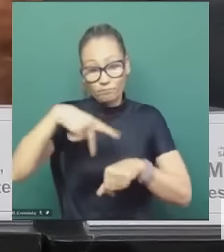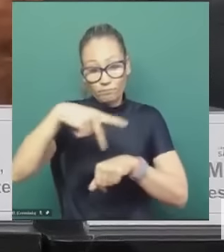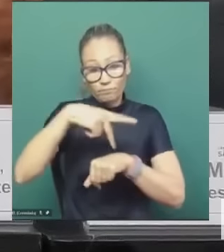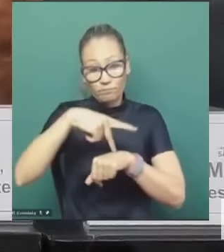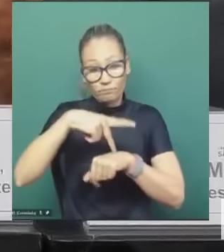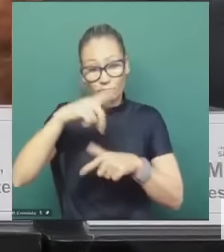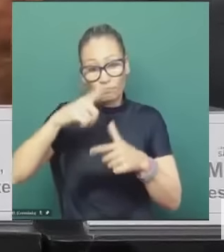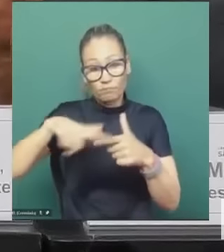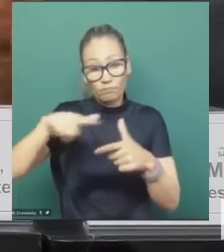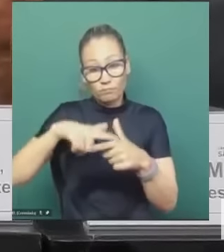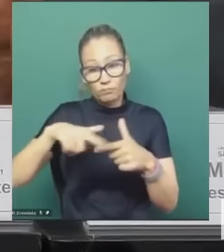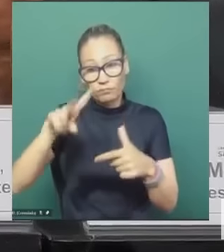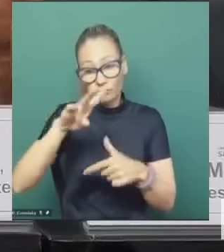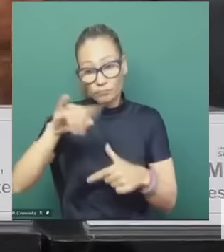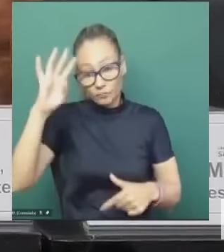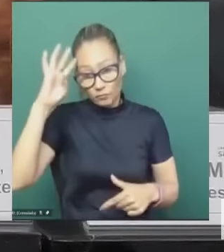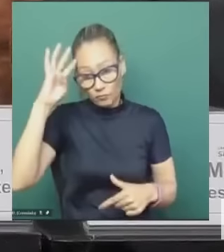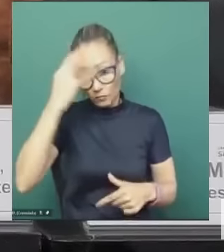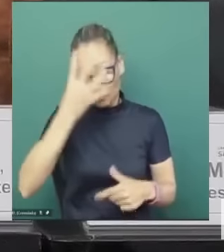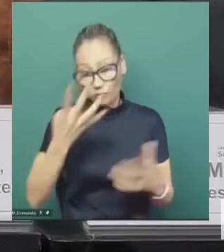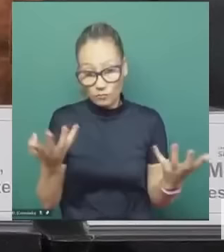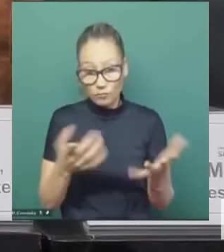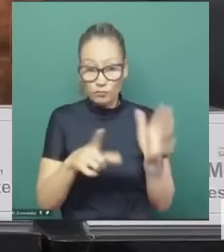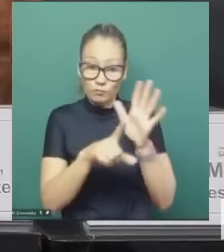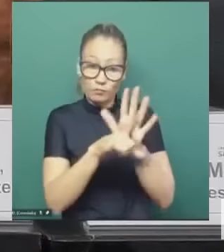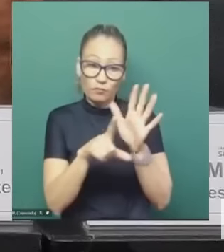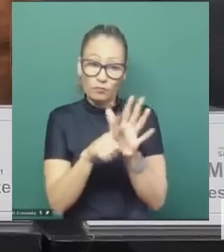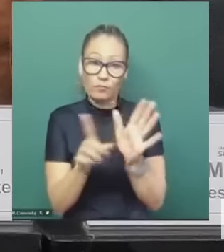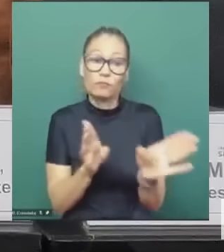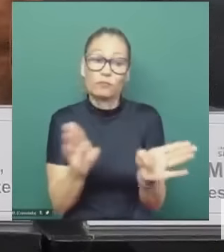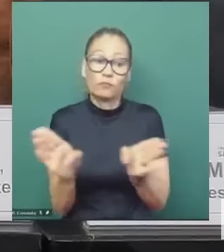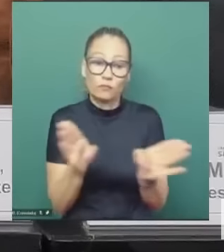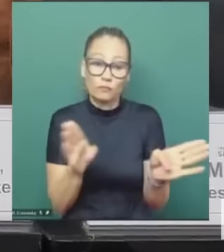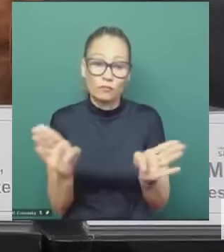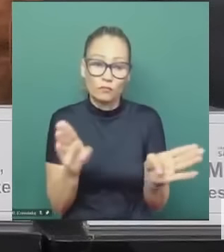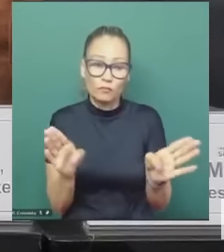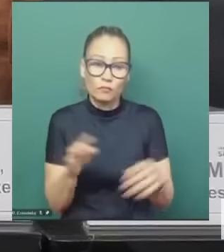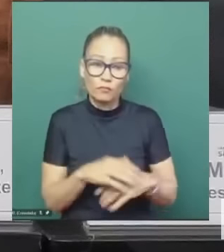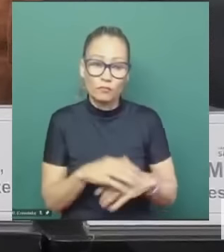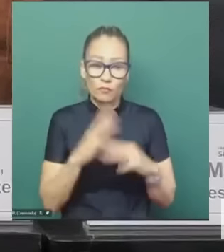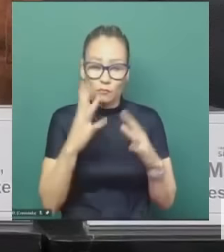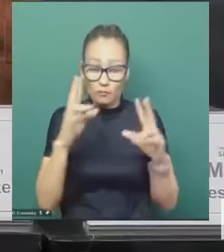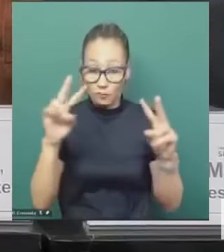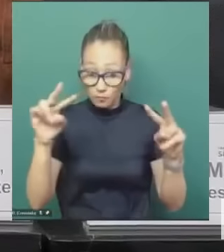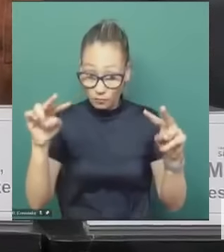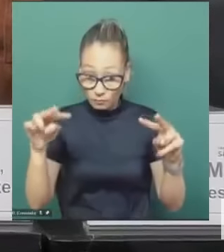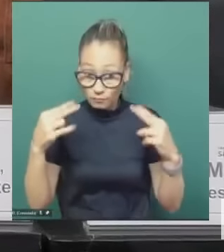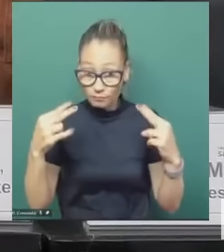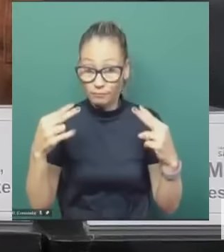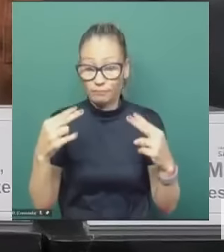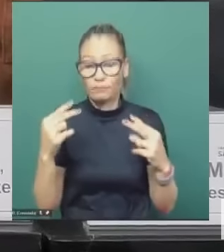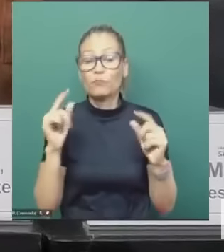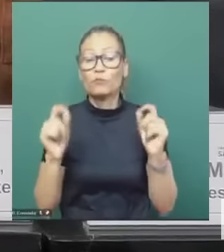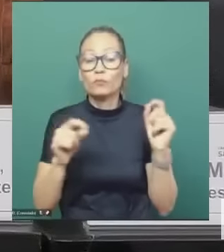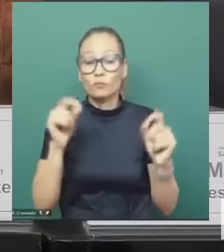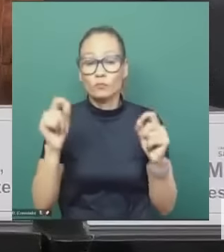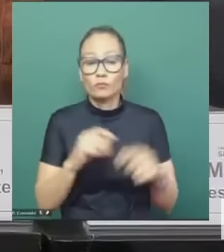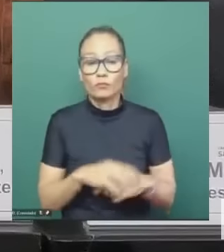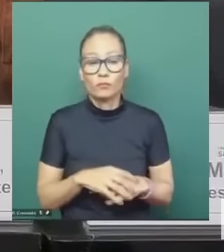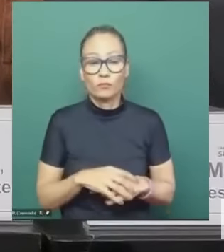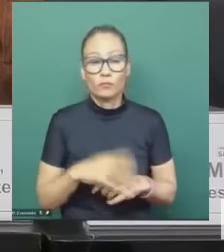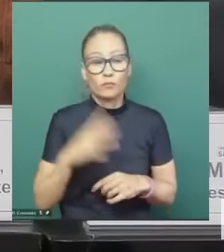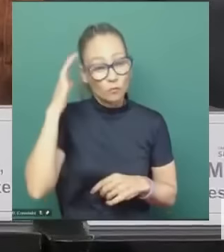resolvido por conta de uma lei de zoneamento, mas sim um problema muito mais complexo. Mas o que eu queria chamar a atenção é num ponto que eu acho que a senhora e boa parte das